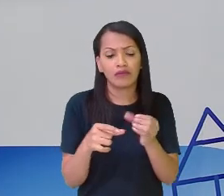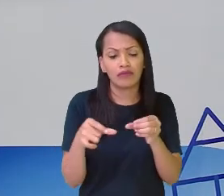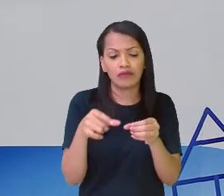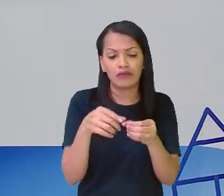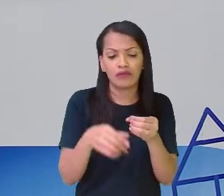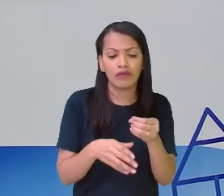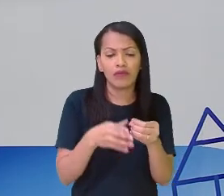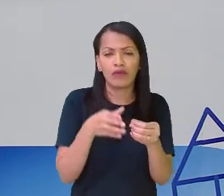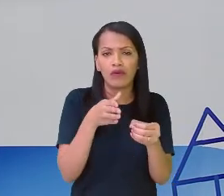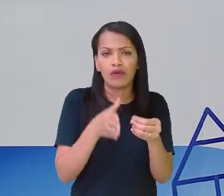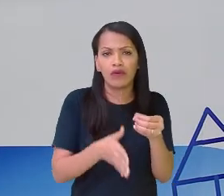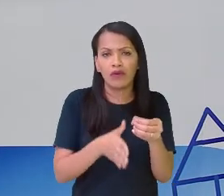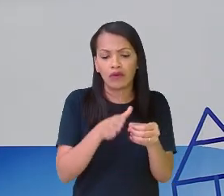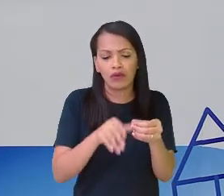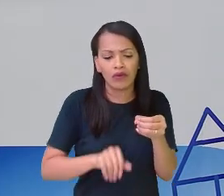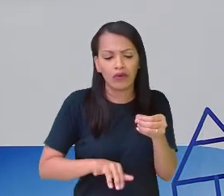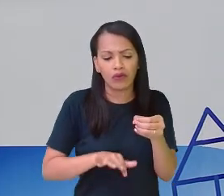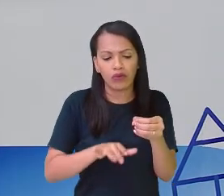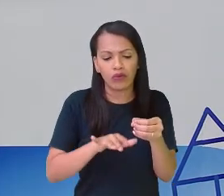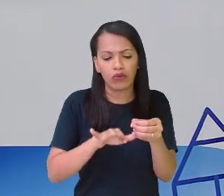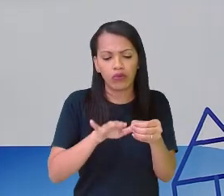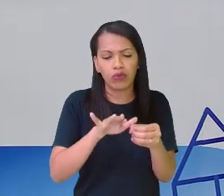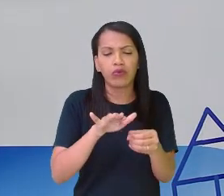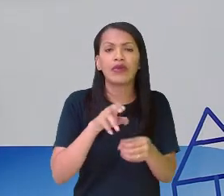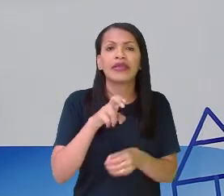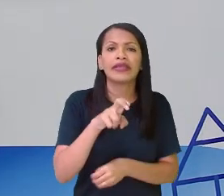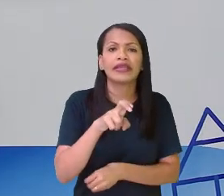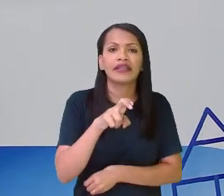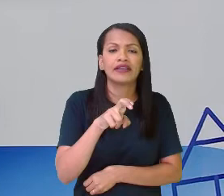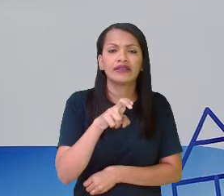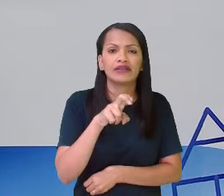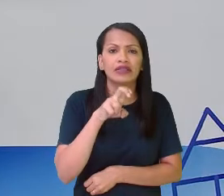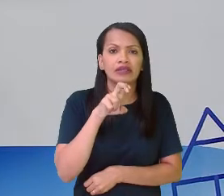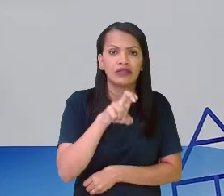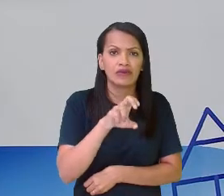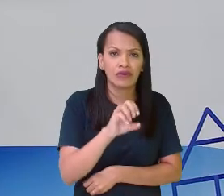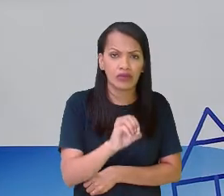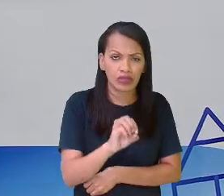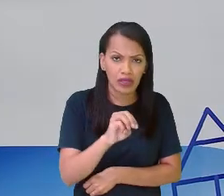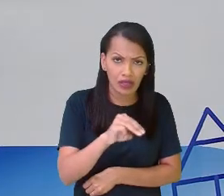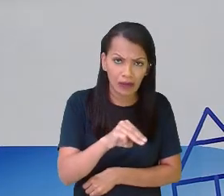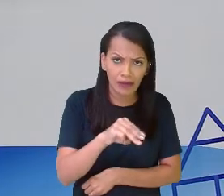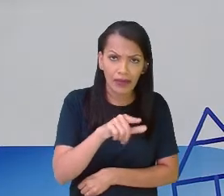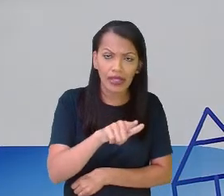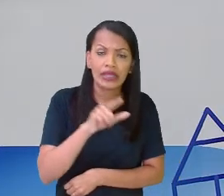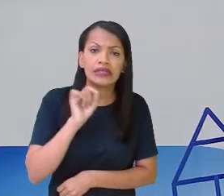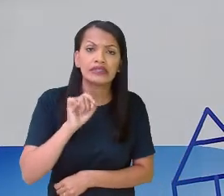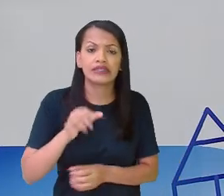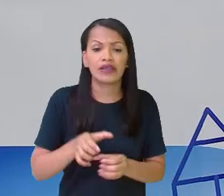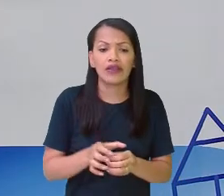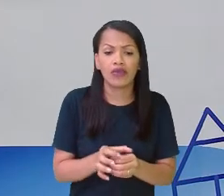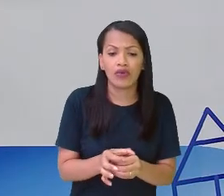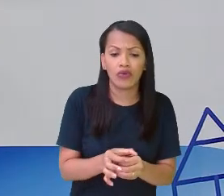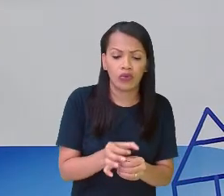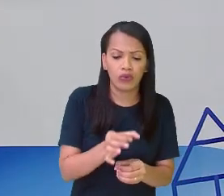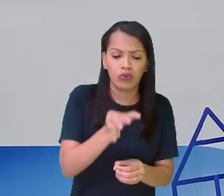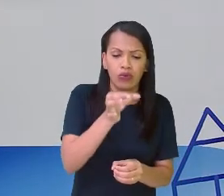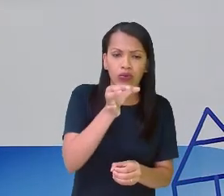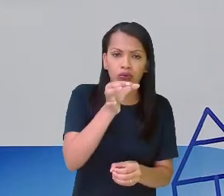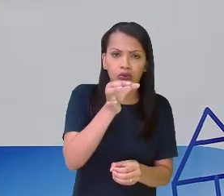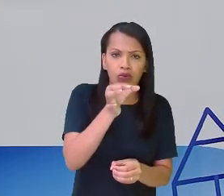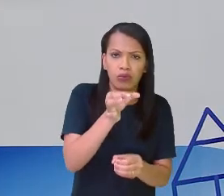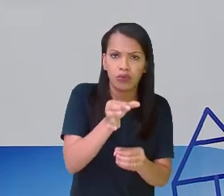certo? Você não disse qual é o tipo de refrigerante. Vai importar se o formato dela é mais compridinho, se ela é